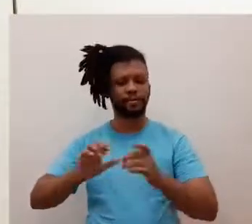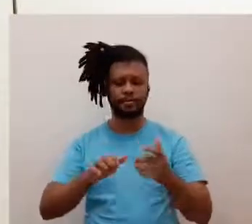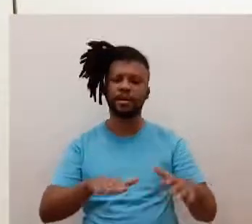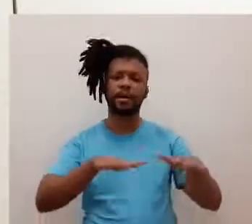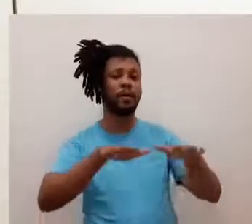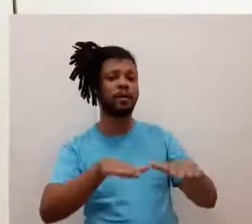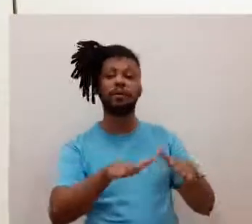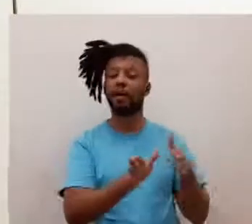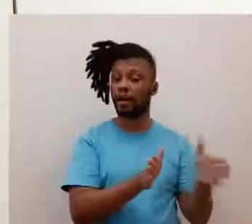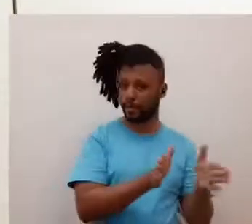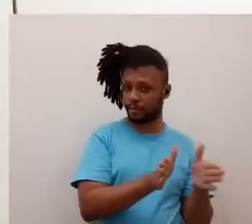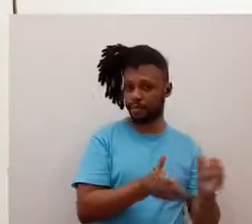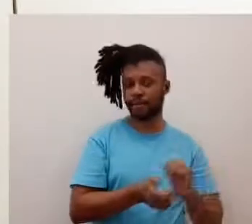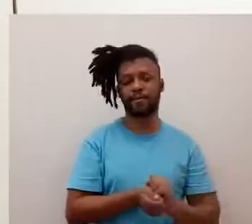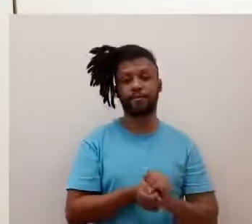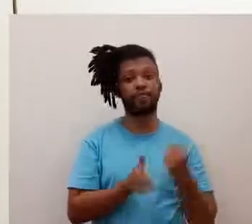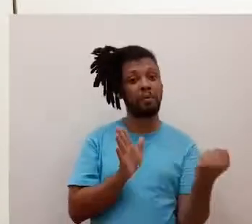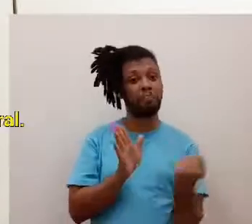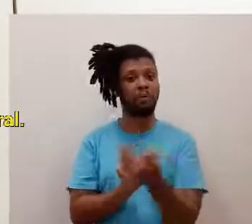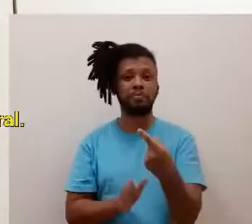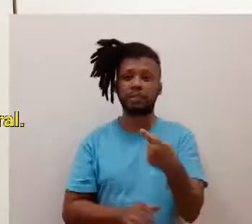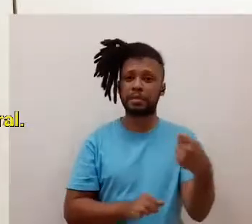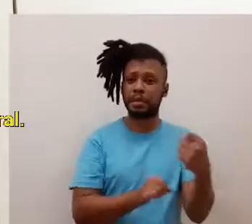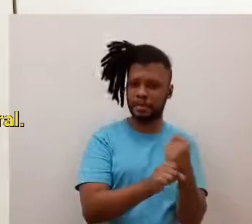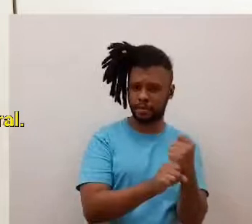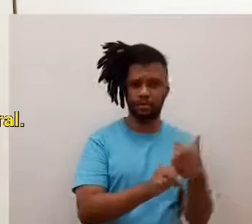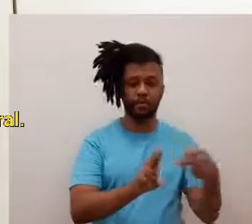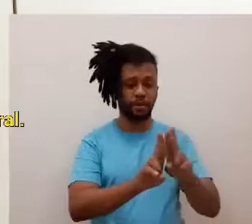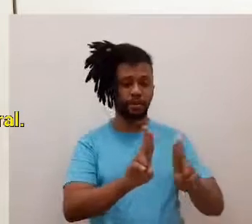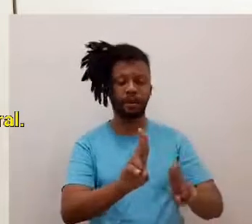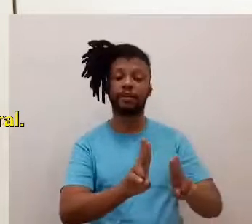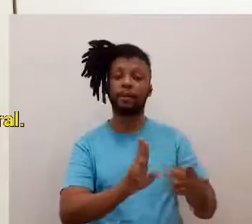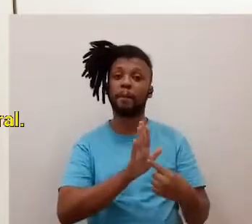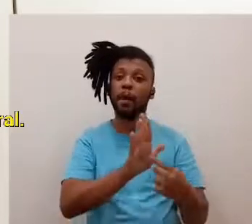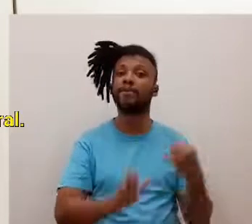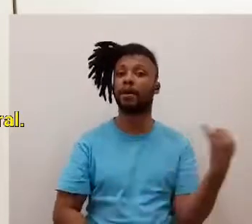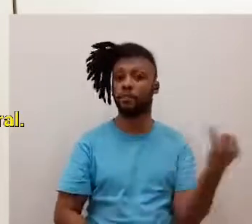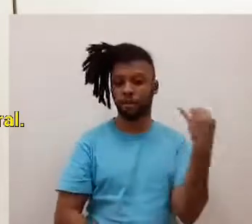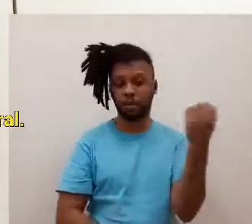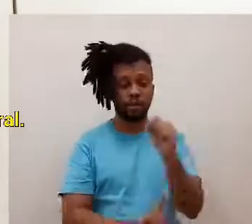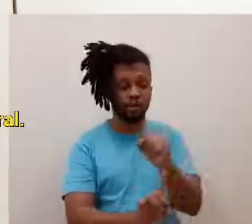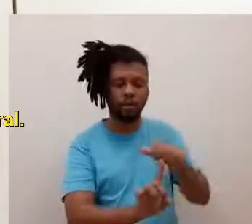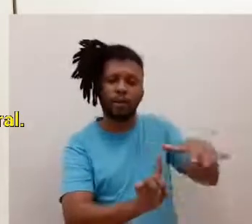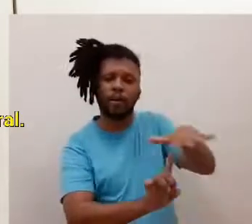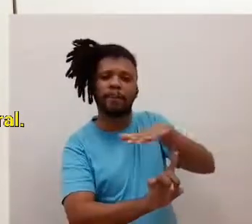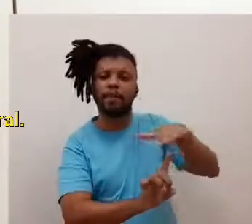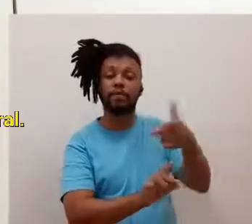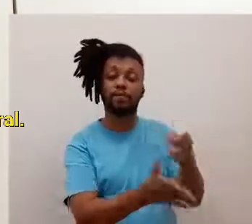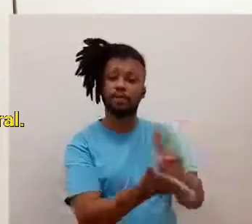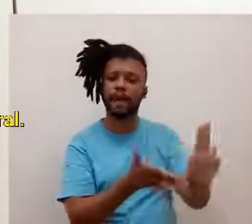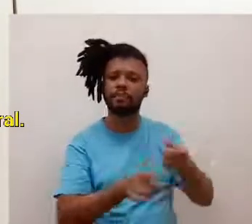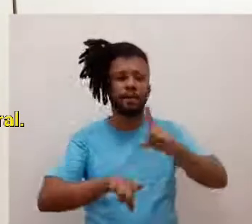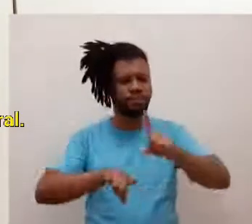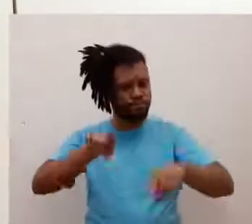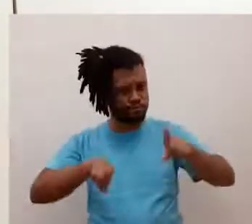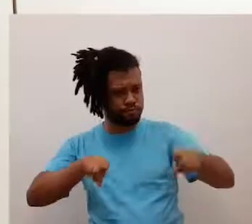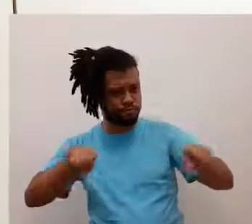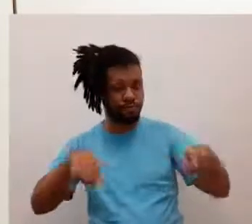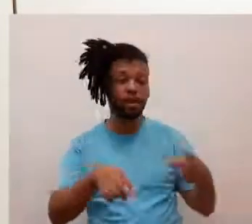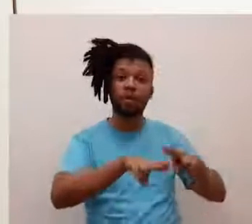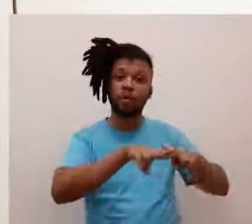Comunicação, inclusão e acessibilidade. Os 100 anos da UFRJ trazem a necessidade de um ambiente universitário cada vez mais plural.